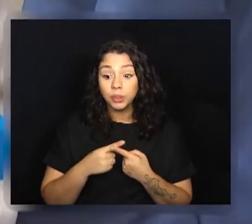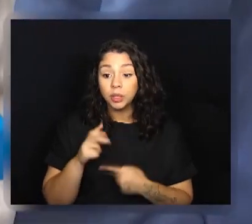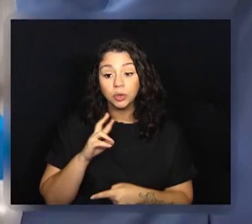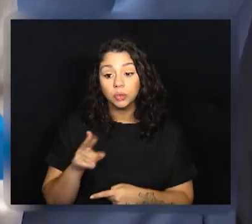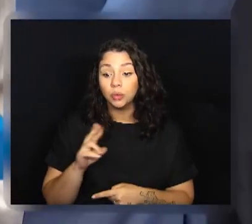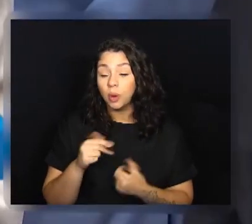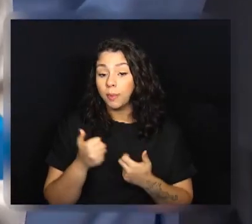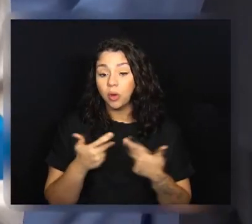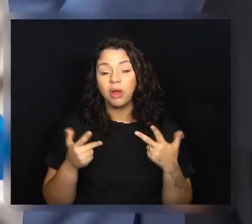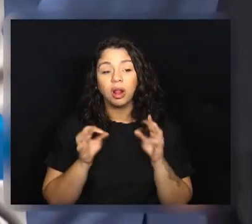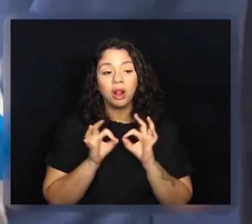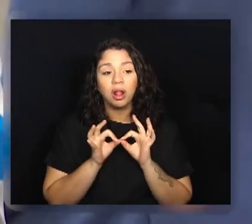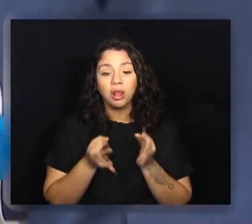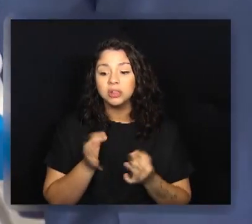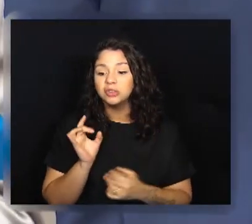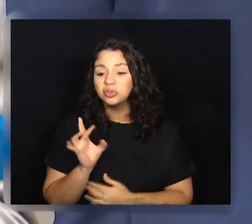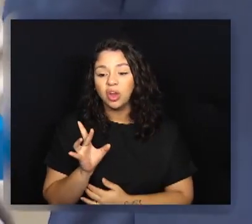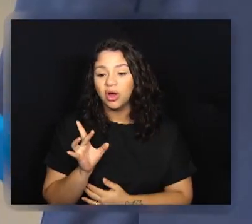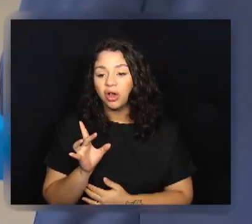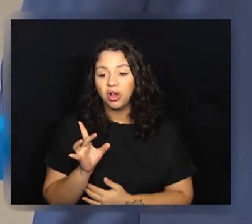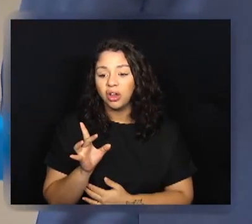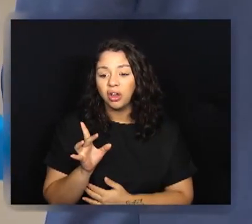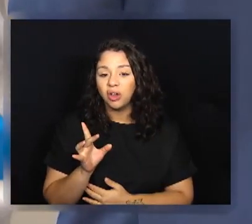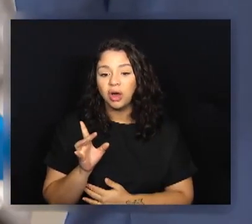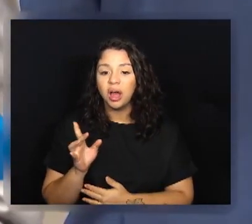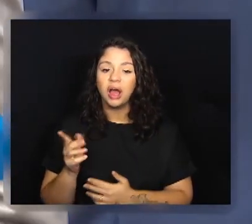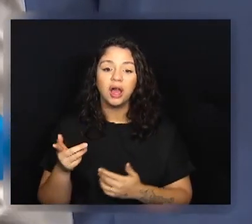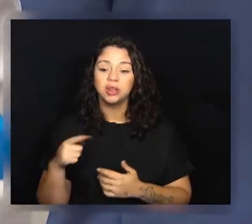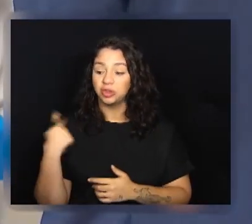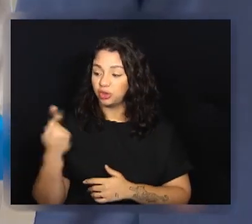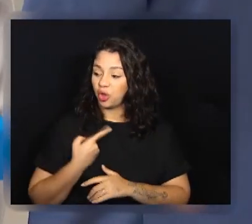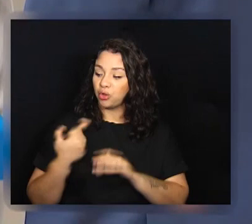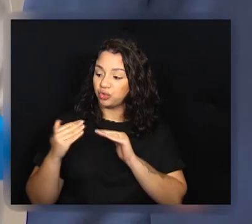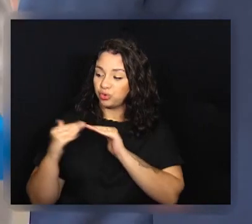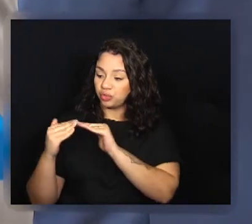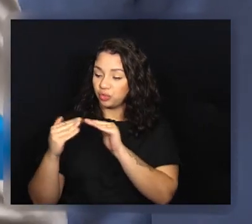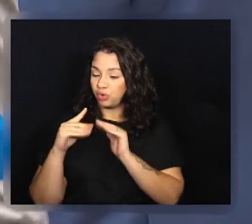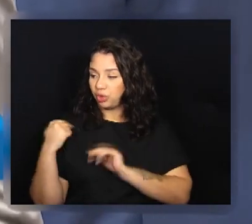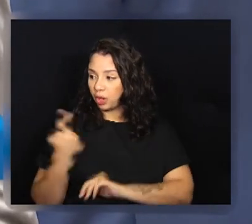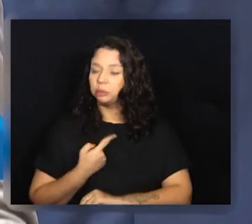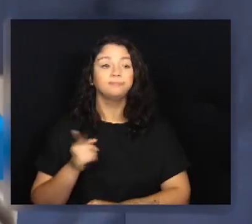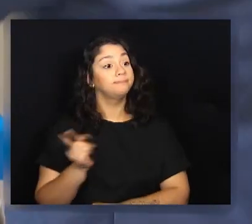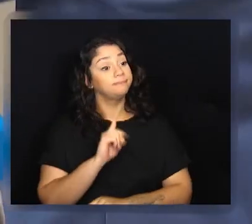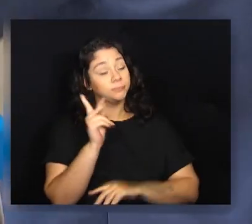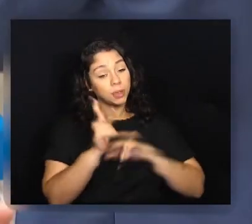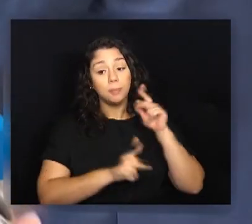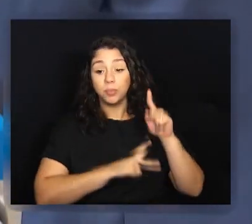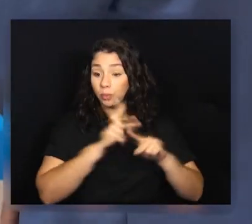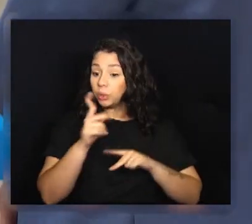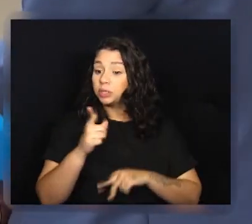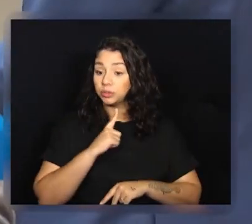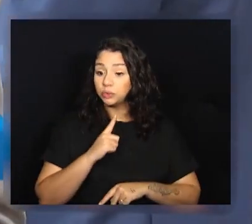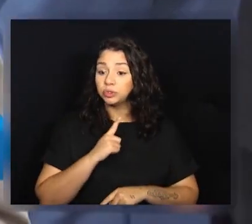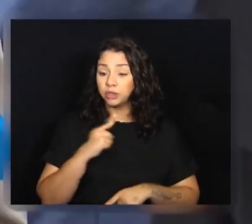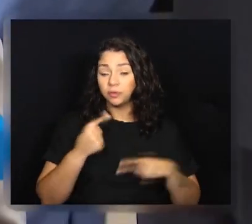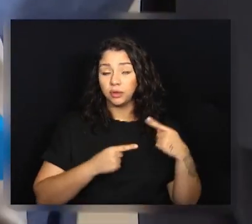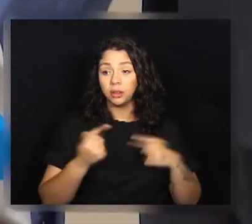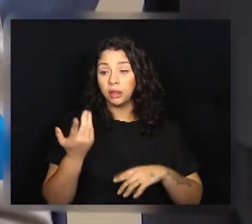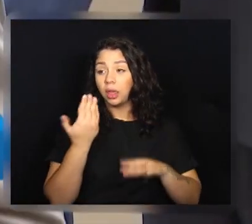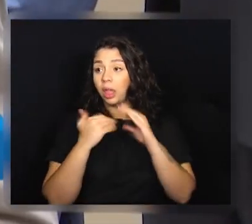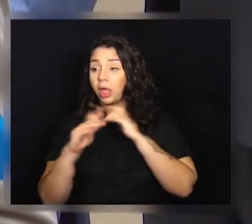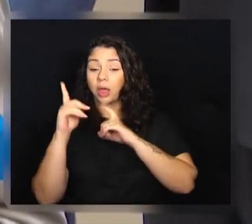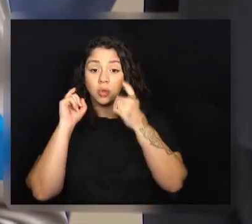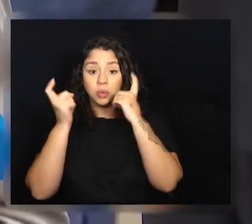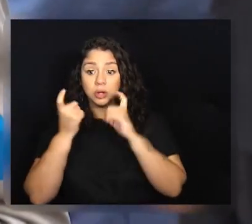que simplesmente saiu do consenso nosso, mas que a população levou isso até as audiências